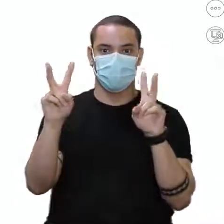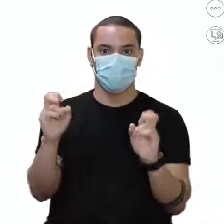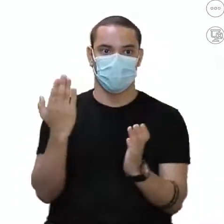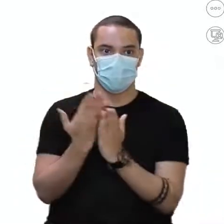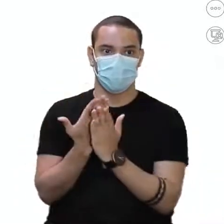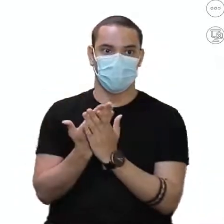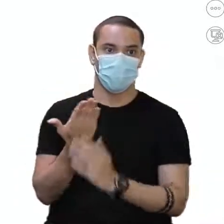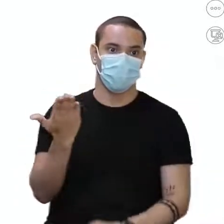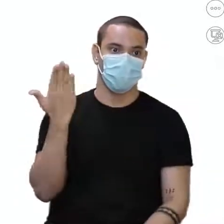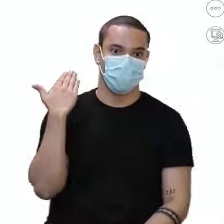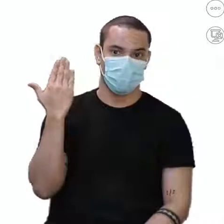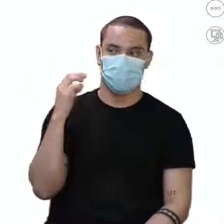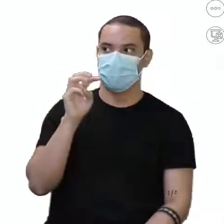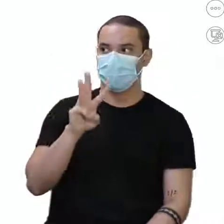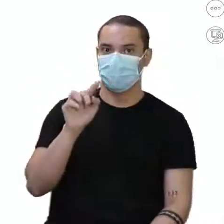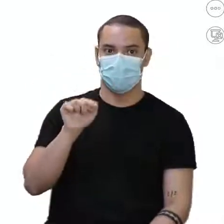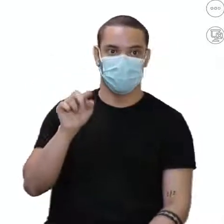aula